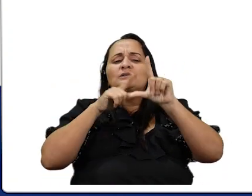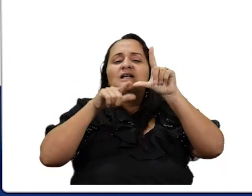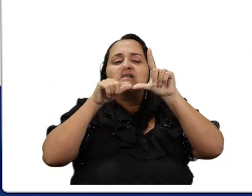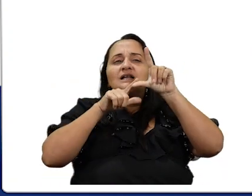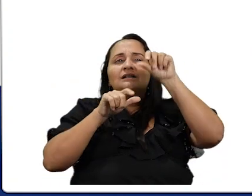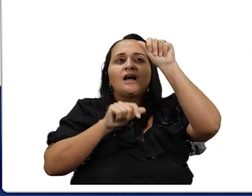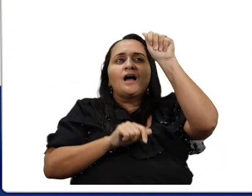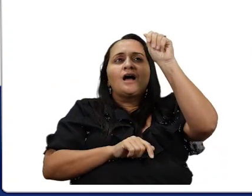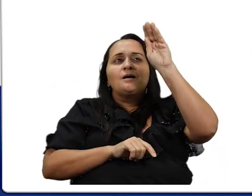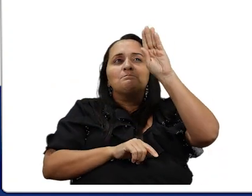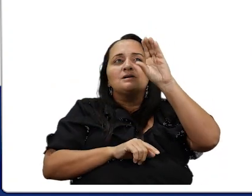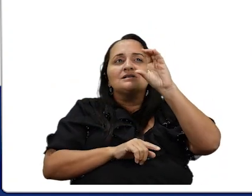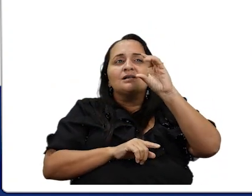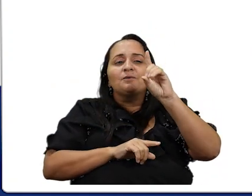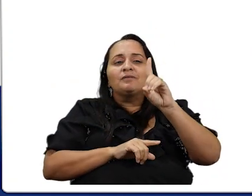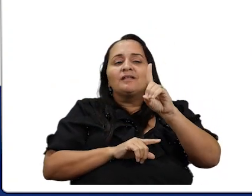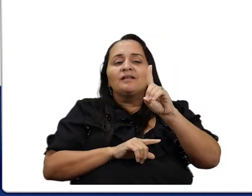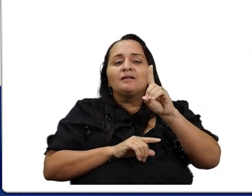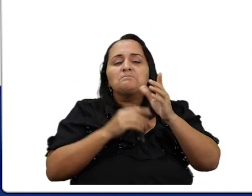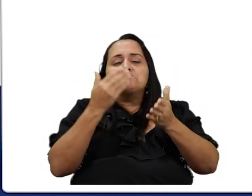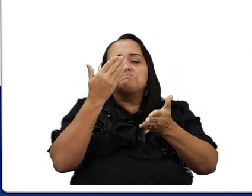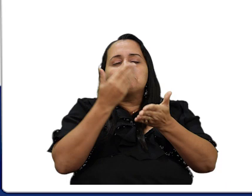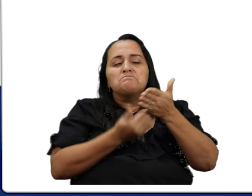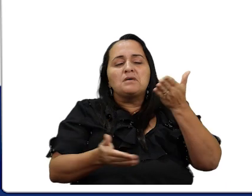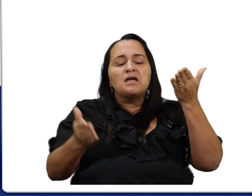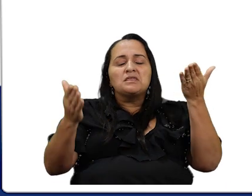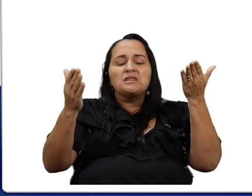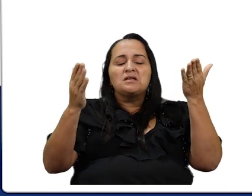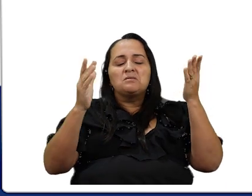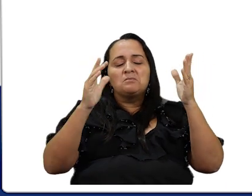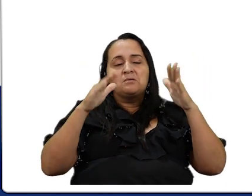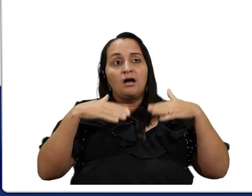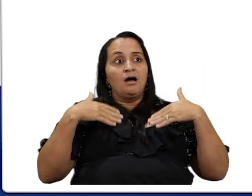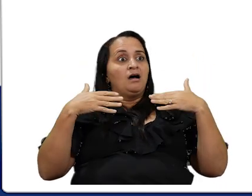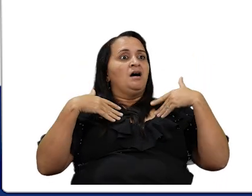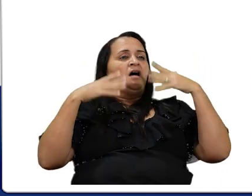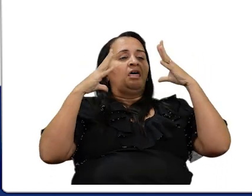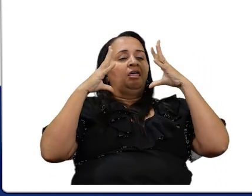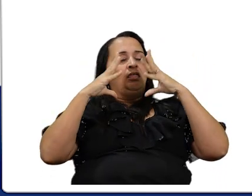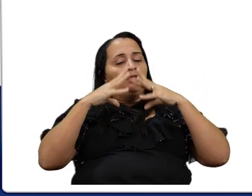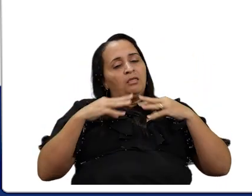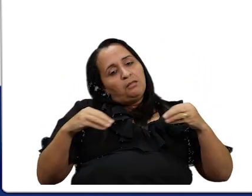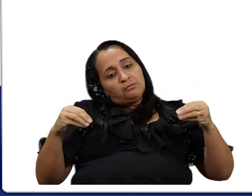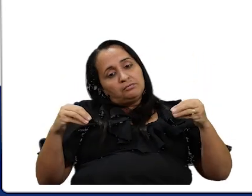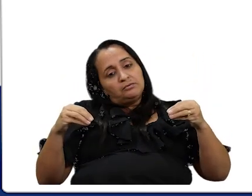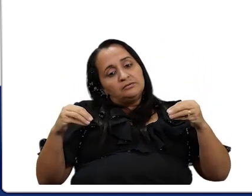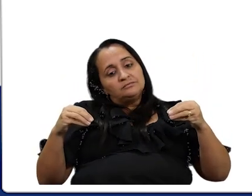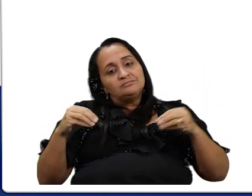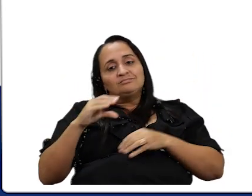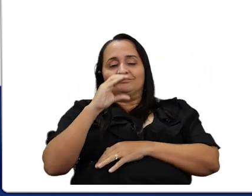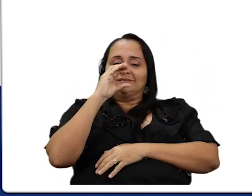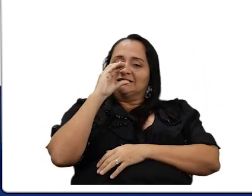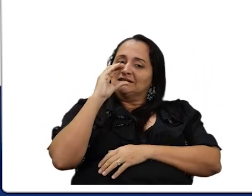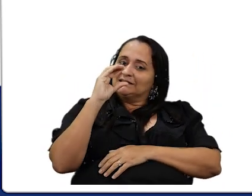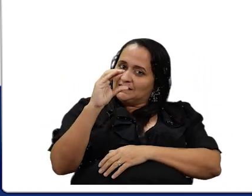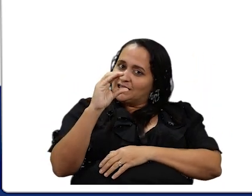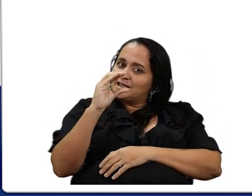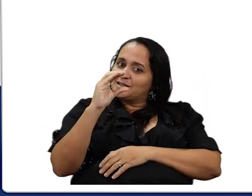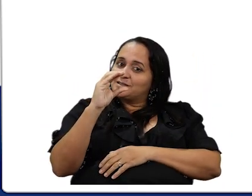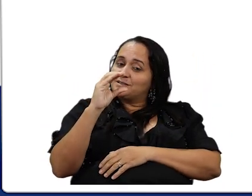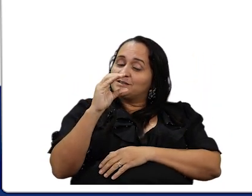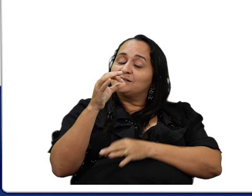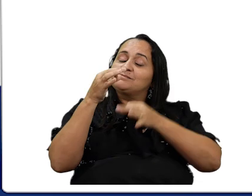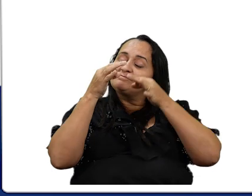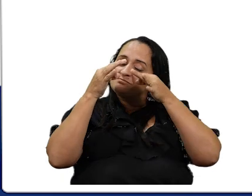a que fala que ele perdeu o ânimo? A letra C, né? Que